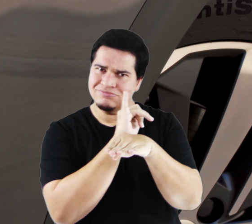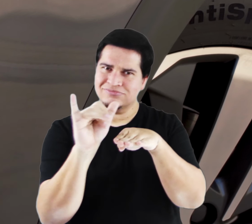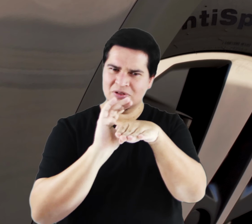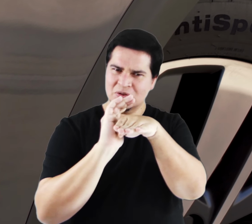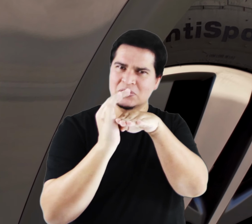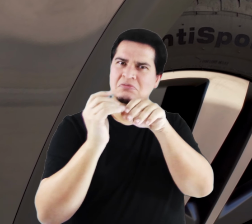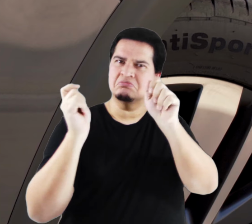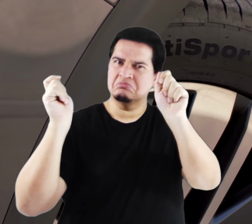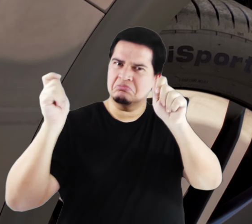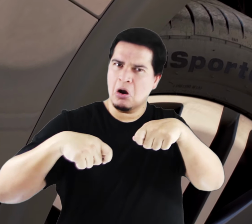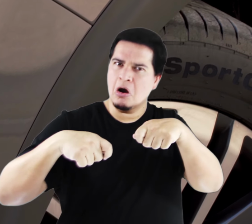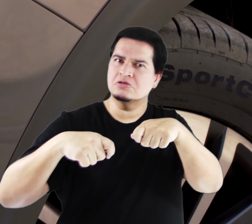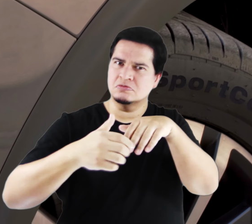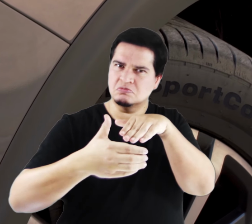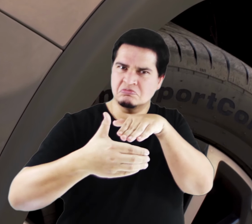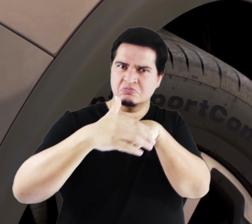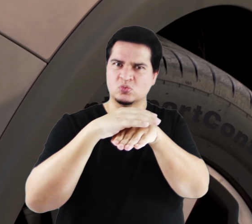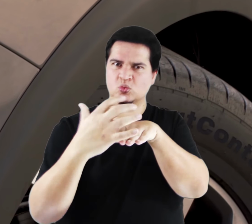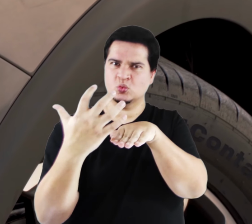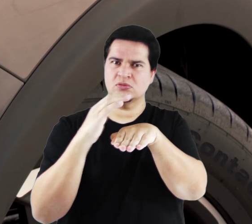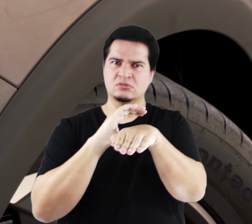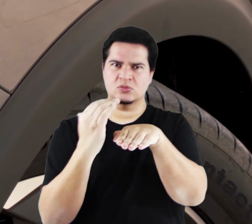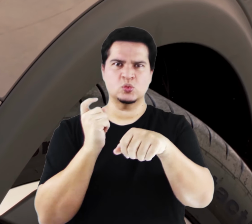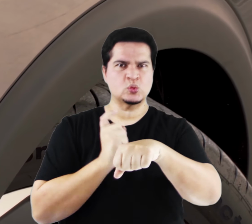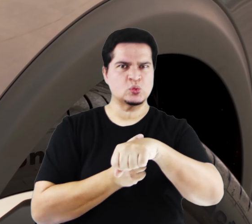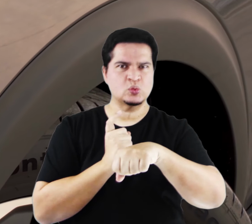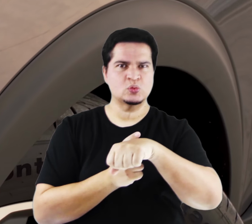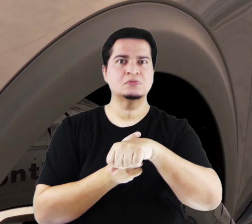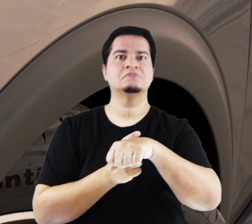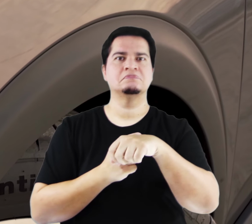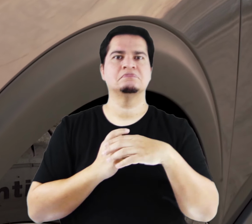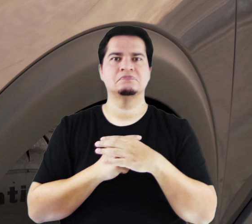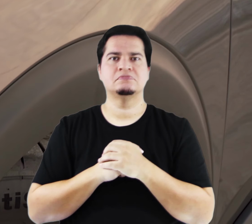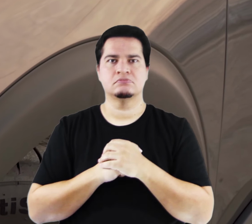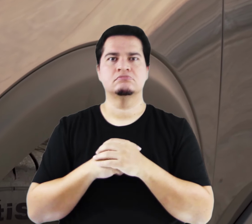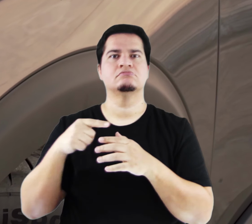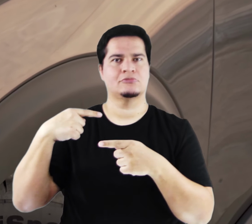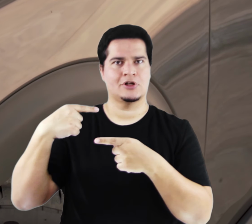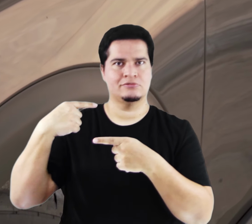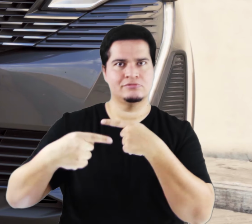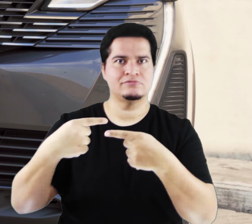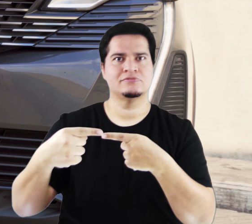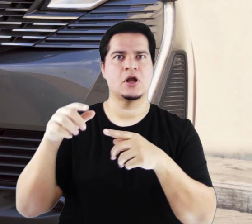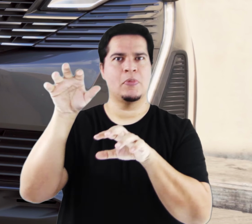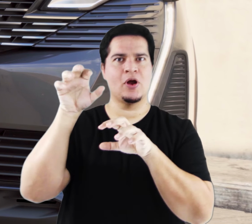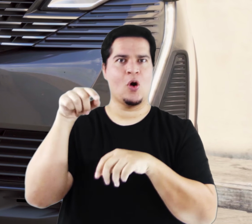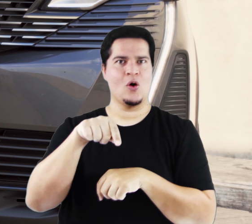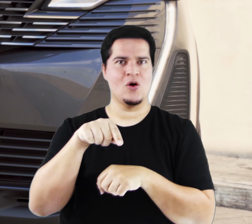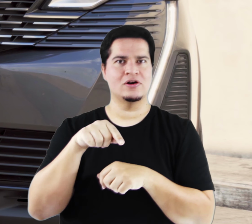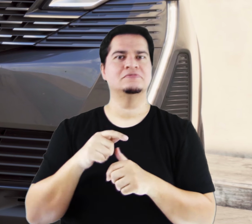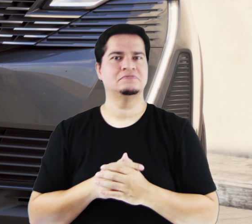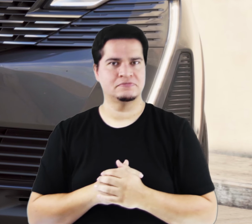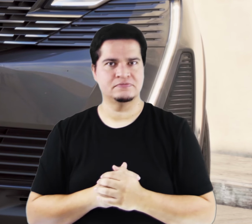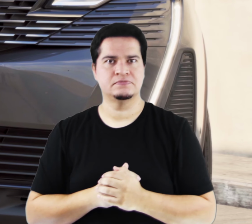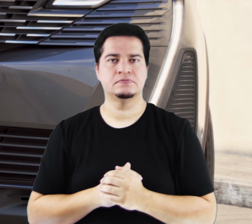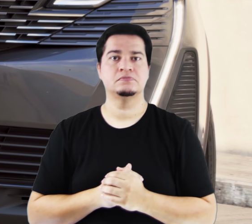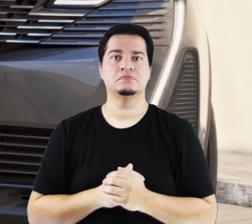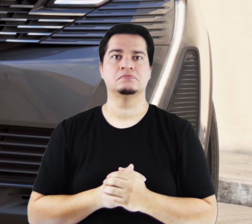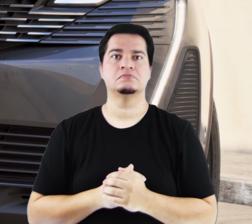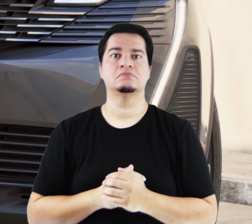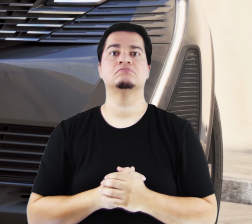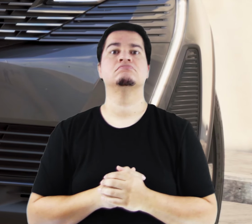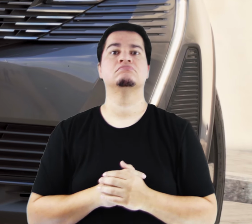com bastante agressividade, né? Essa assinatura já tradicional, já dessa nova linha da Peugeot, o famoso dente de sabre, essa luz de indicação diurna